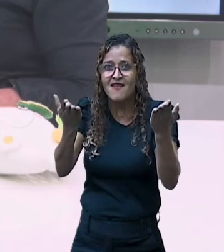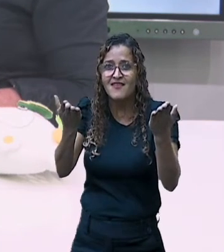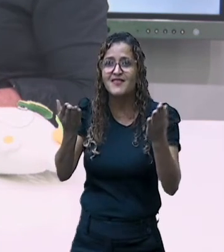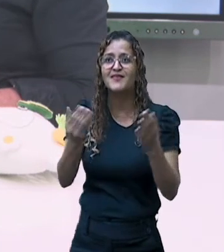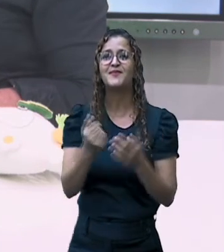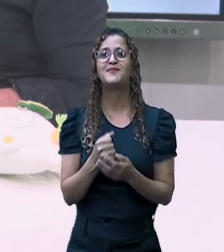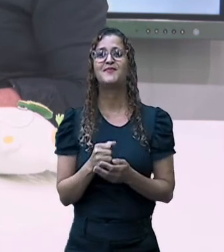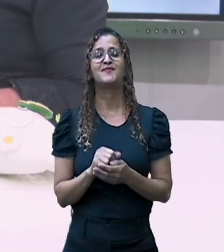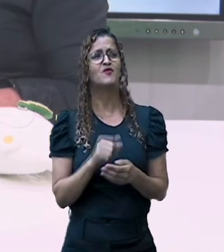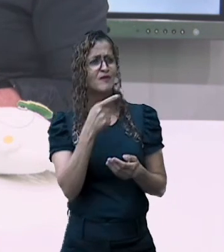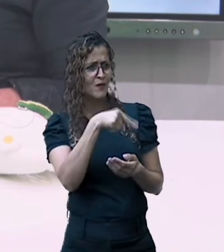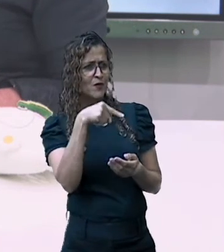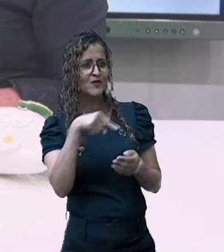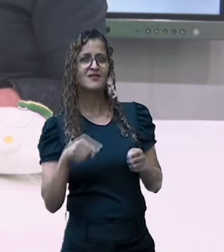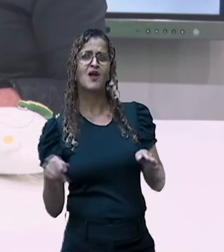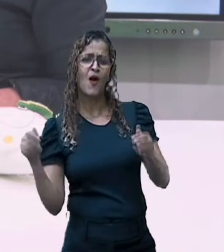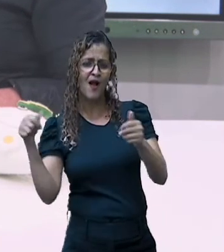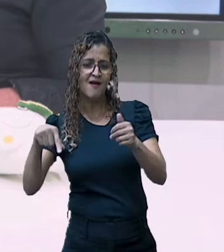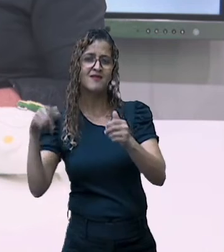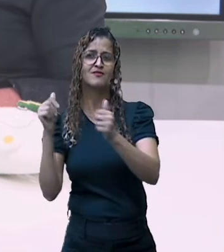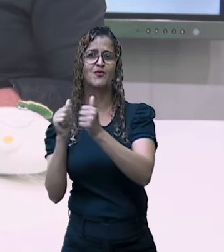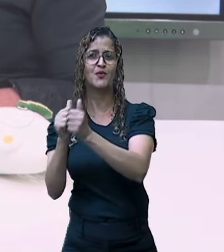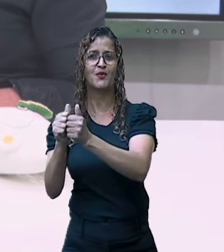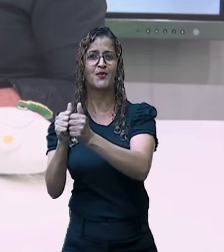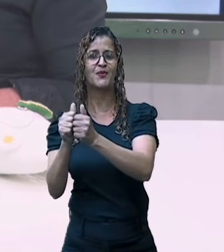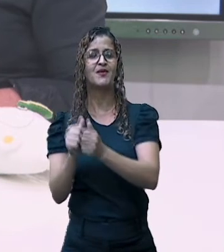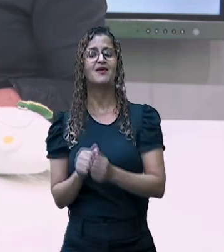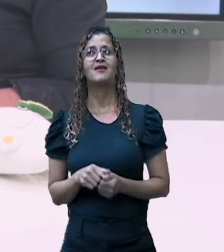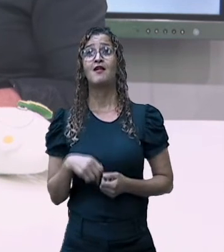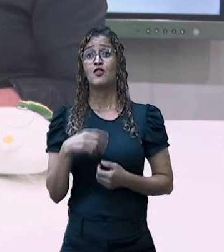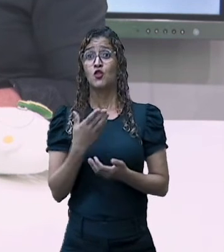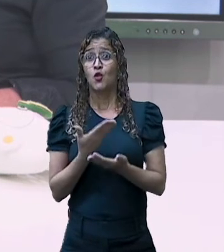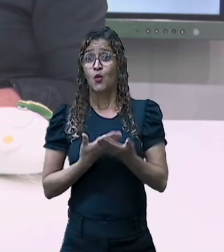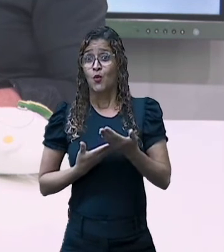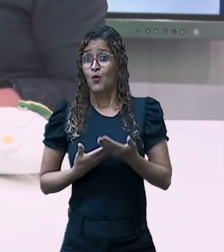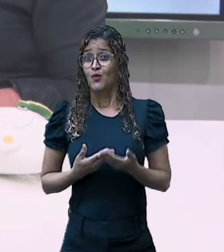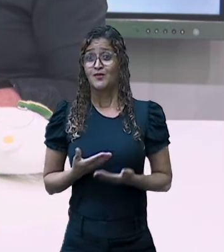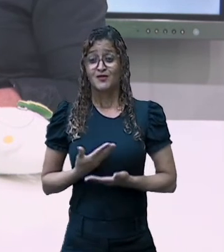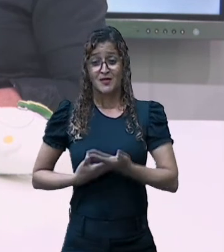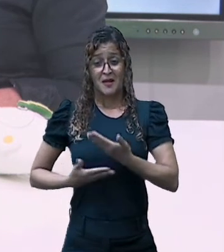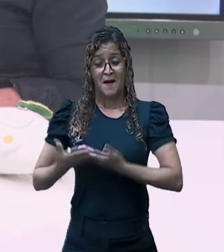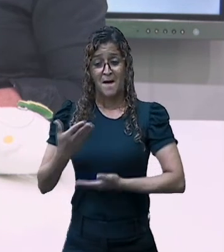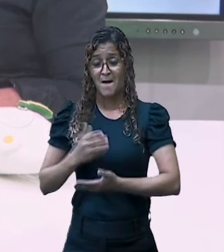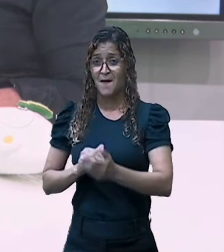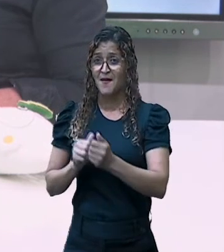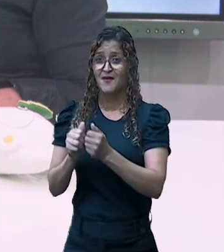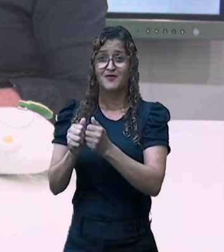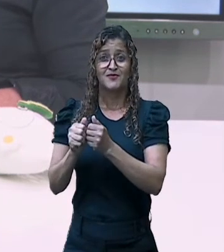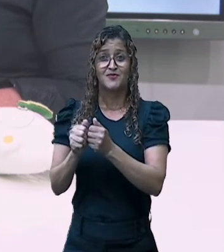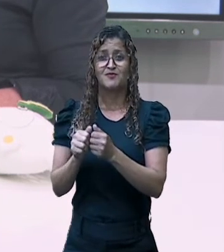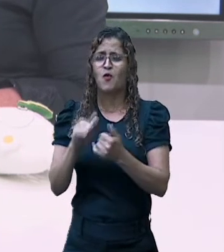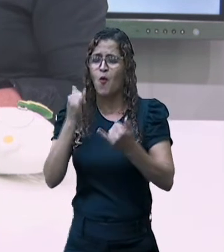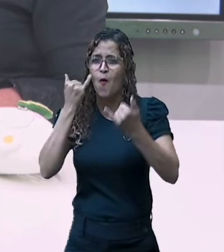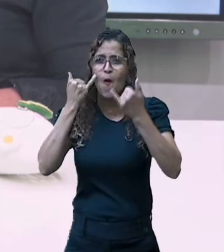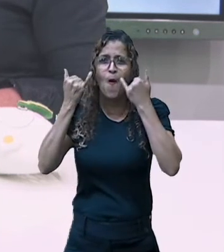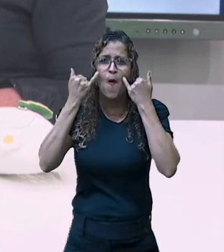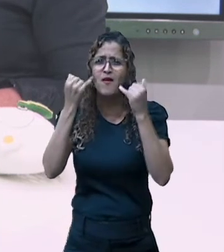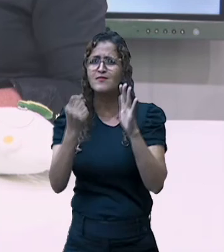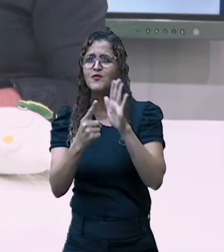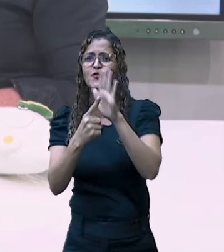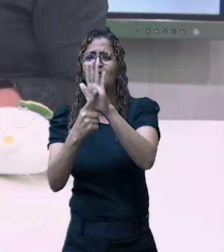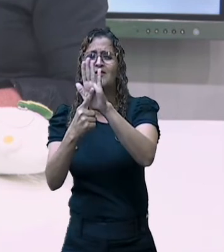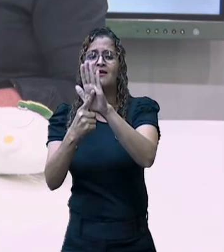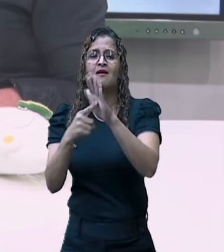a gente? Adorei estar com vocês. Foi um prazer passar todas essas informações. Qualquer